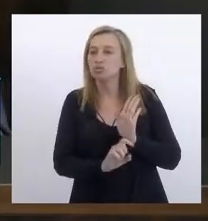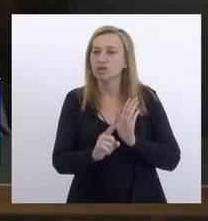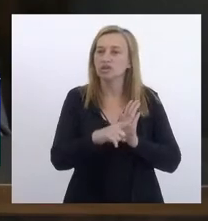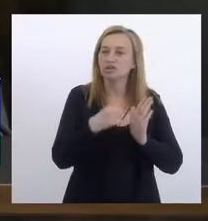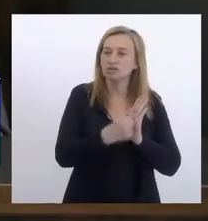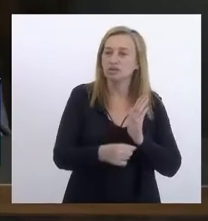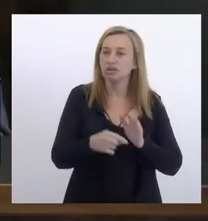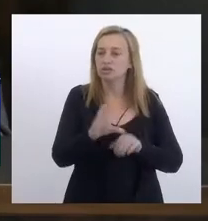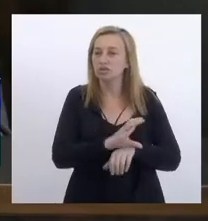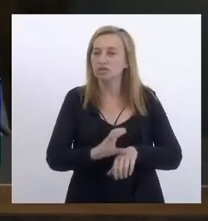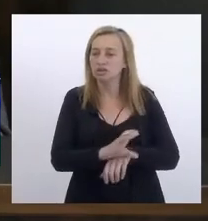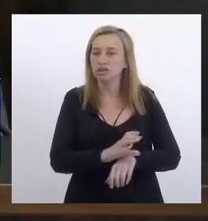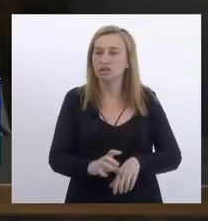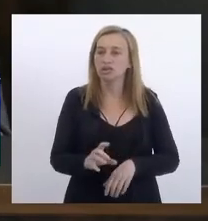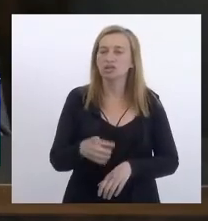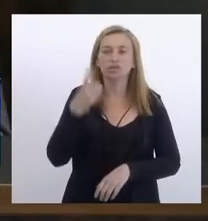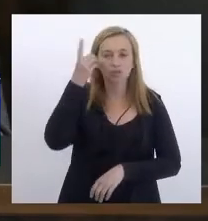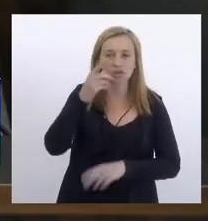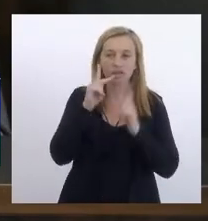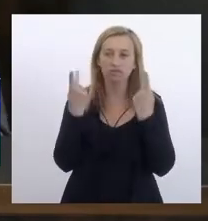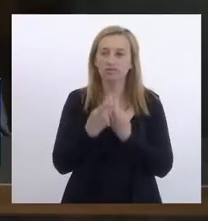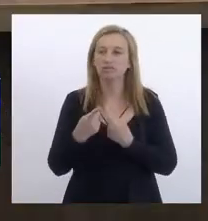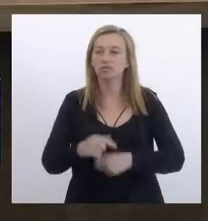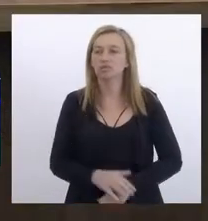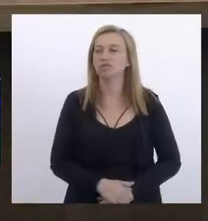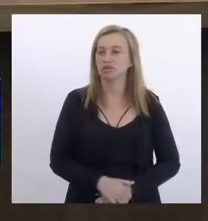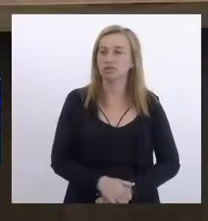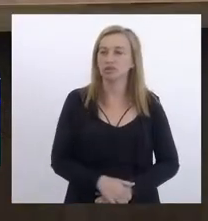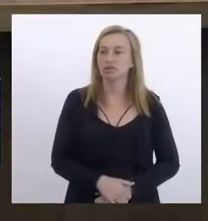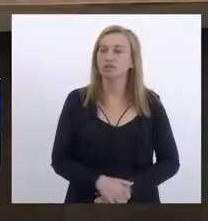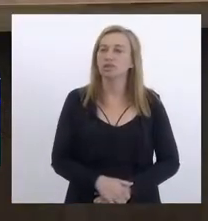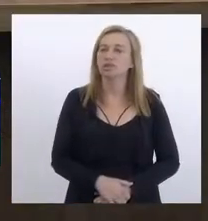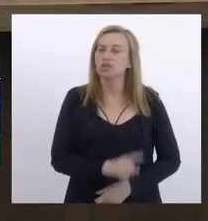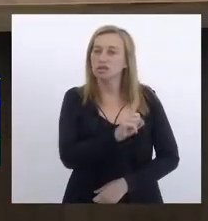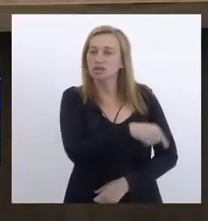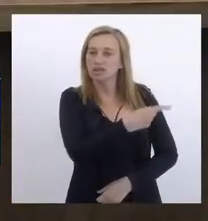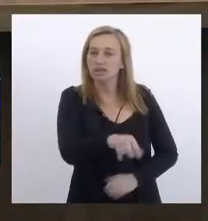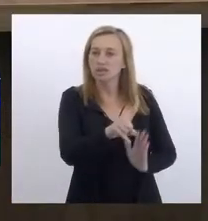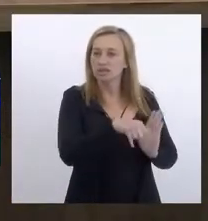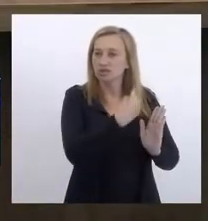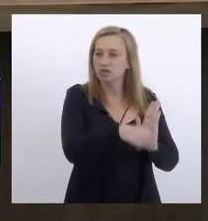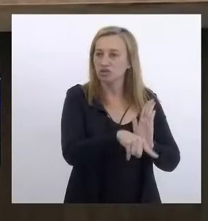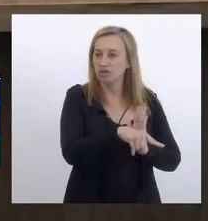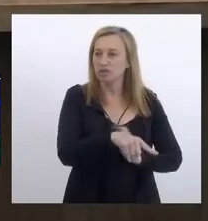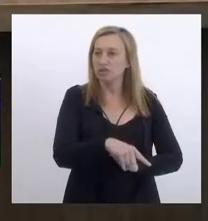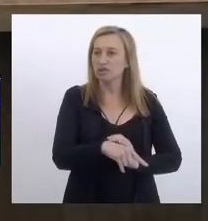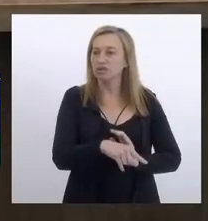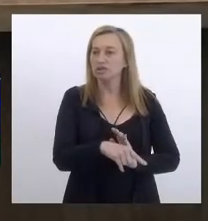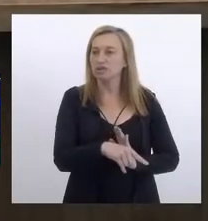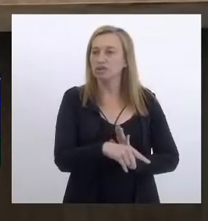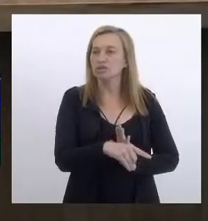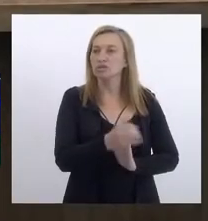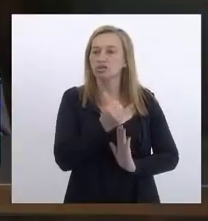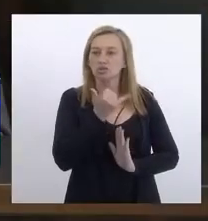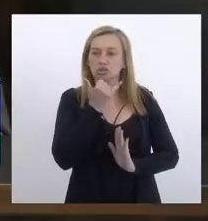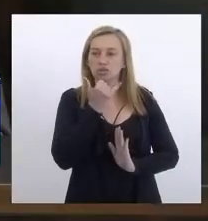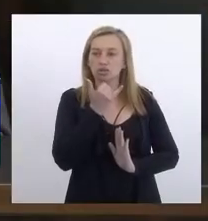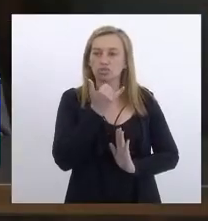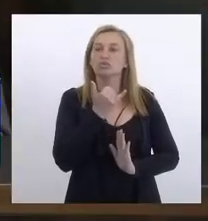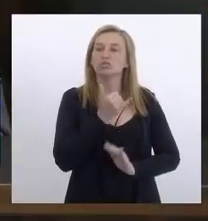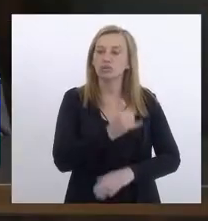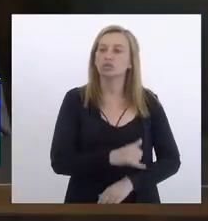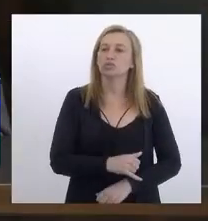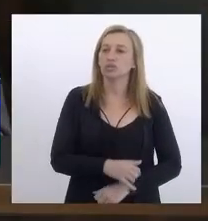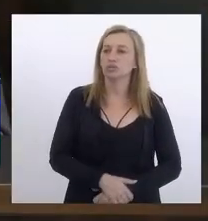e Vetos. Para emitir parecer, deputado Vando Família. Parecer pela rejeição da emenda, senhor presidente. Do veto. Do